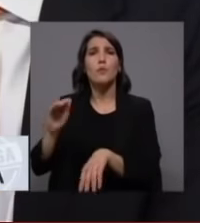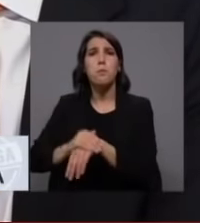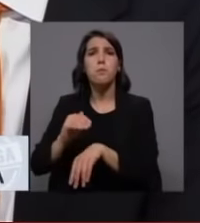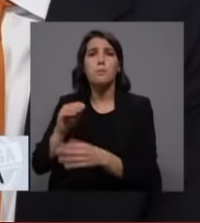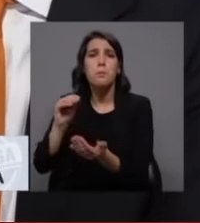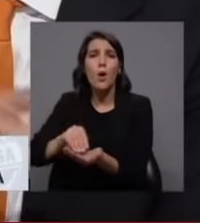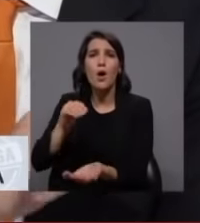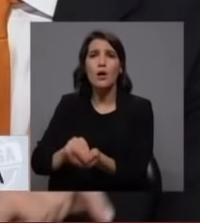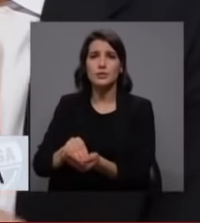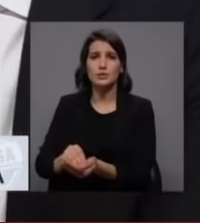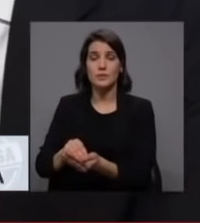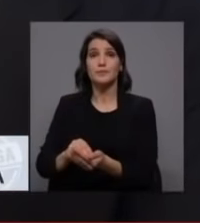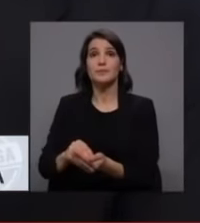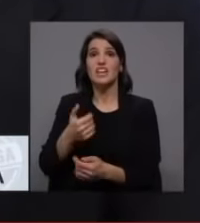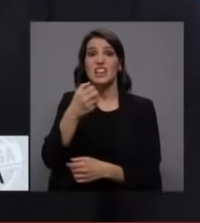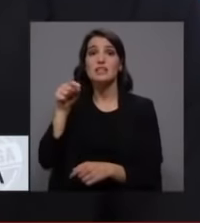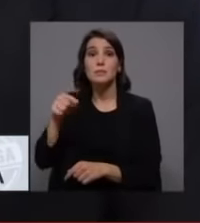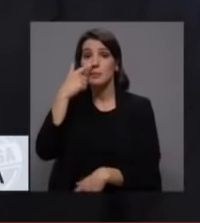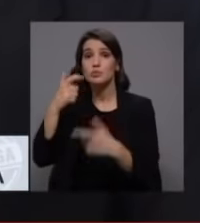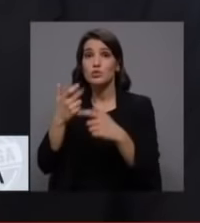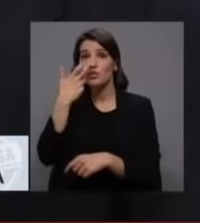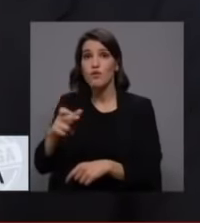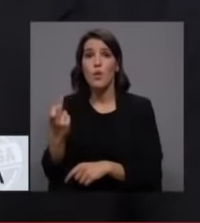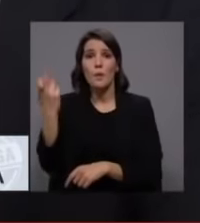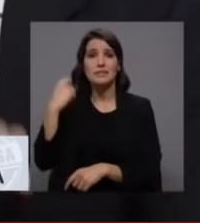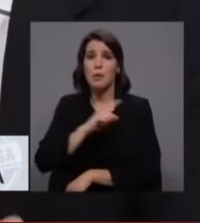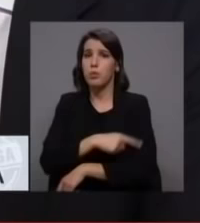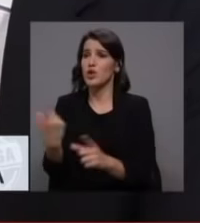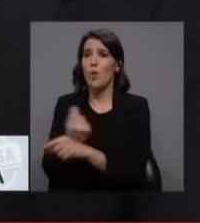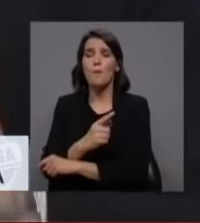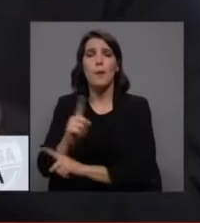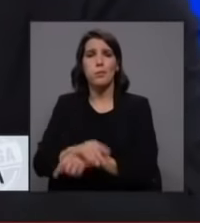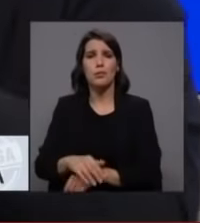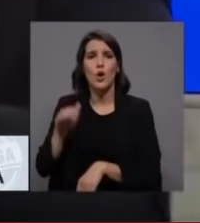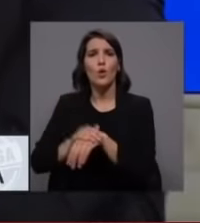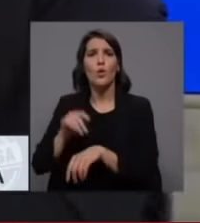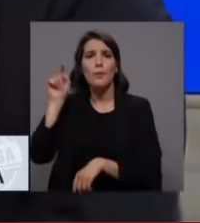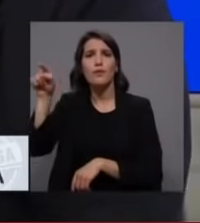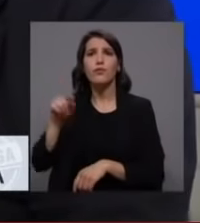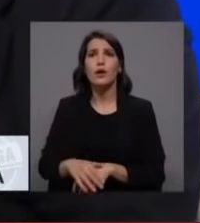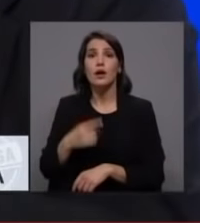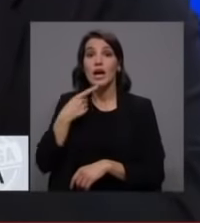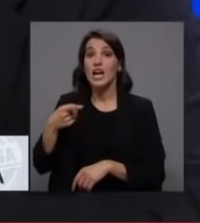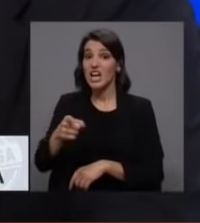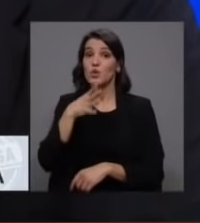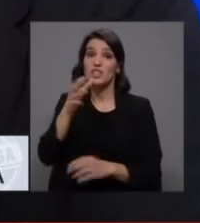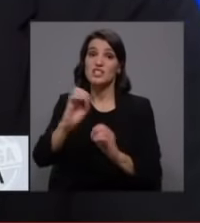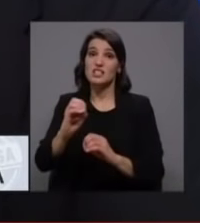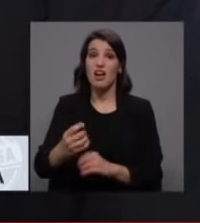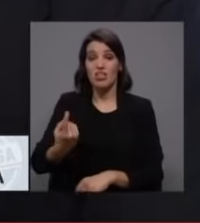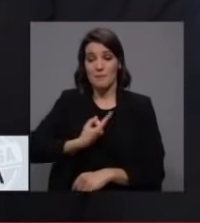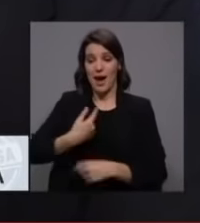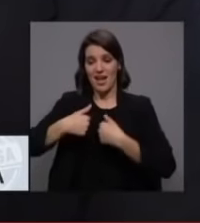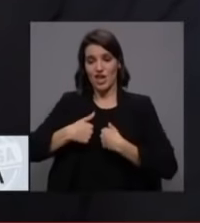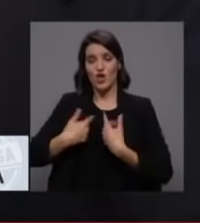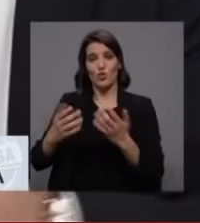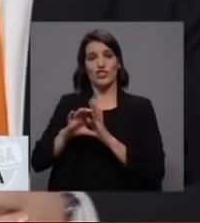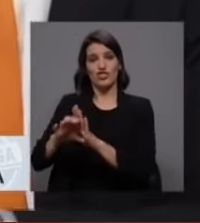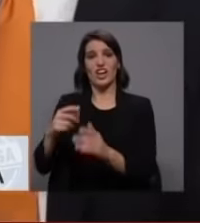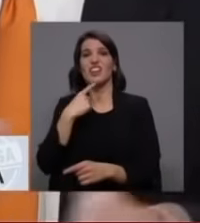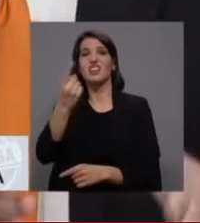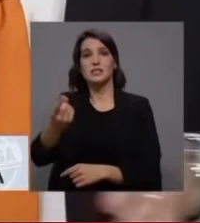são 500 mil pensionistas que perderam poder comprar uma passagem 2019 esse aqui é o salgado vendo é que o sono que ele tenha dito isto tenho possibilidade ou chega a